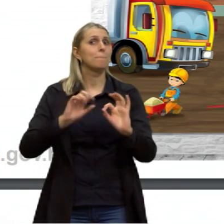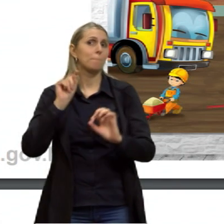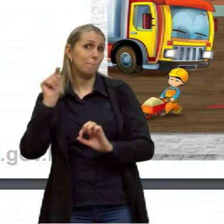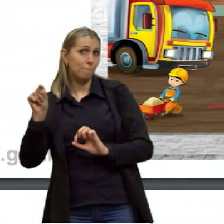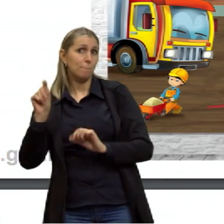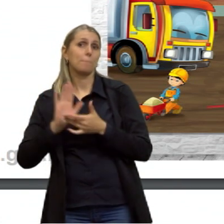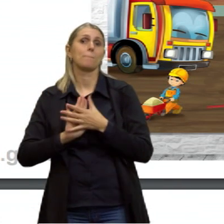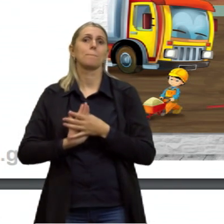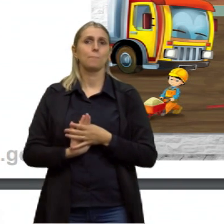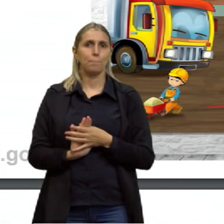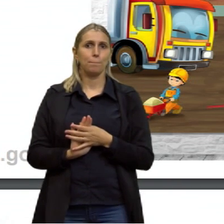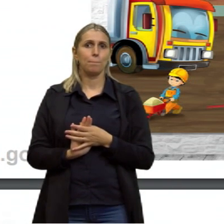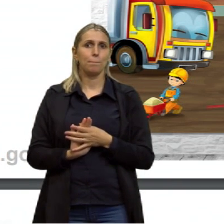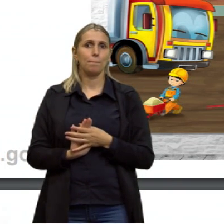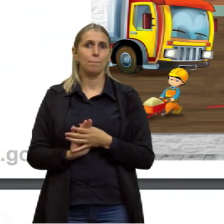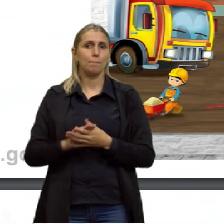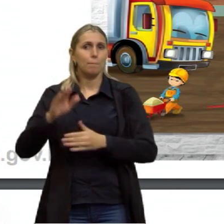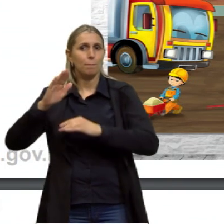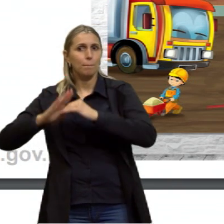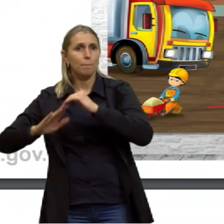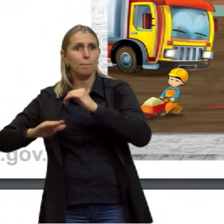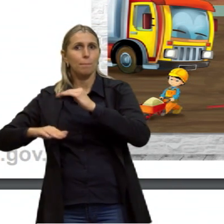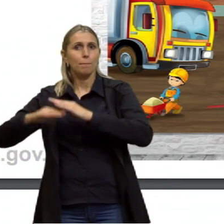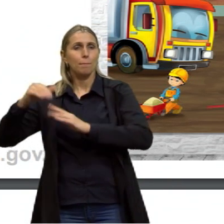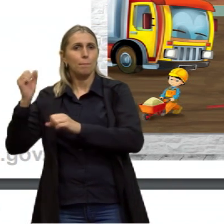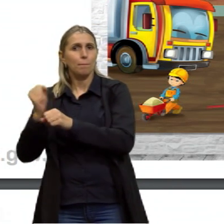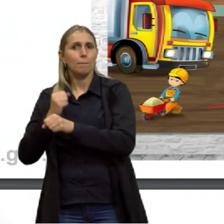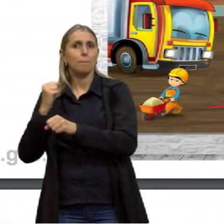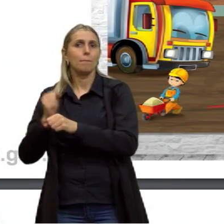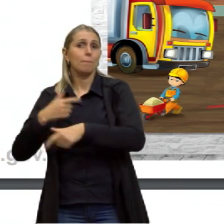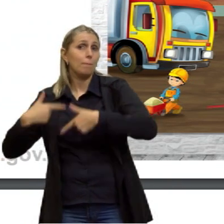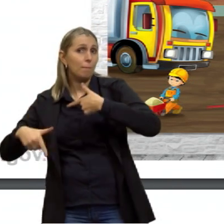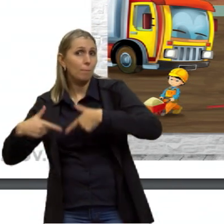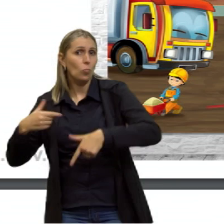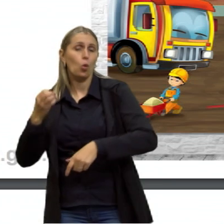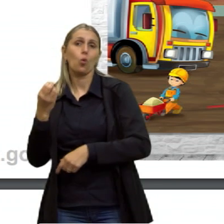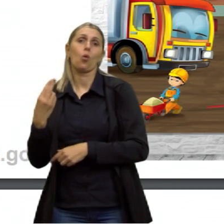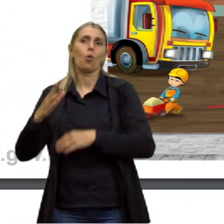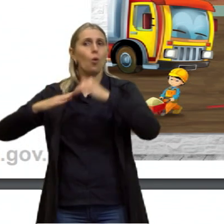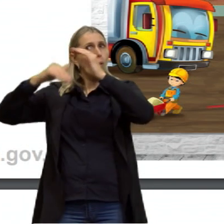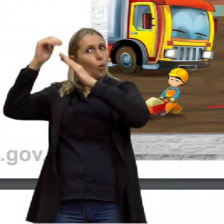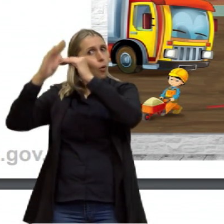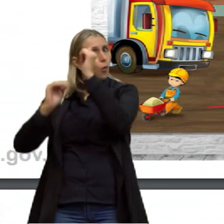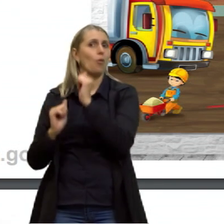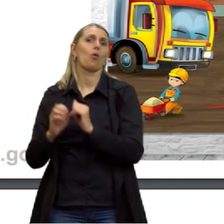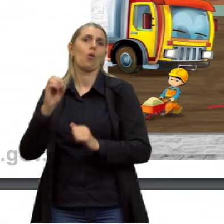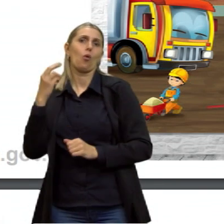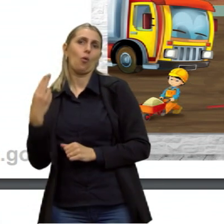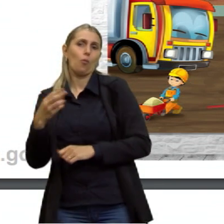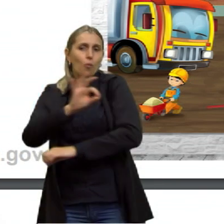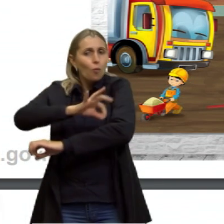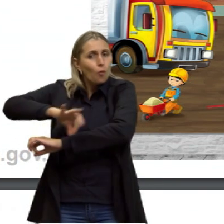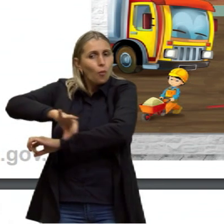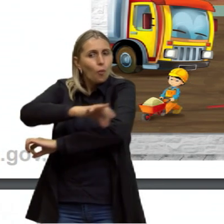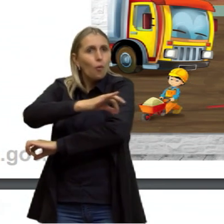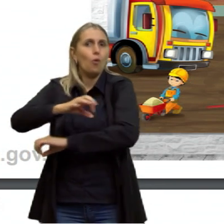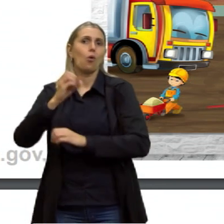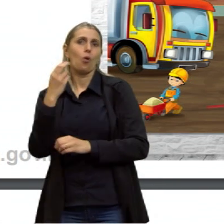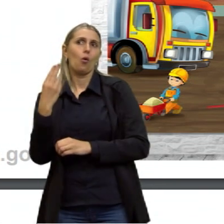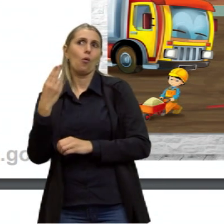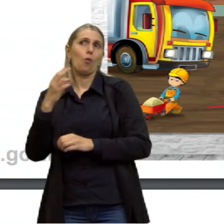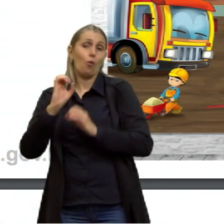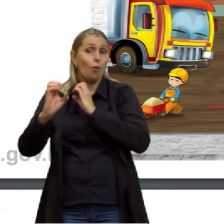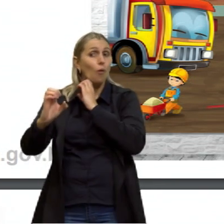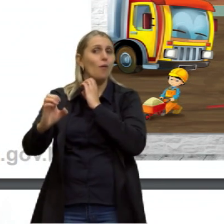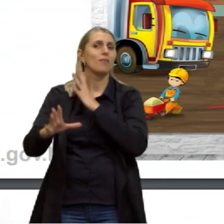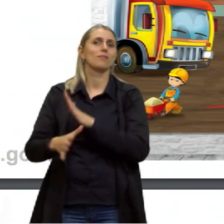aqui pedreiro ou trabalhador ou construtor ou arquiteto ou